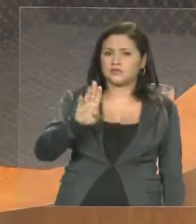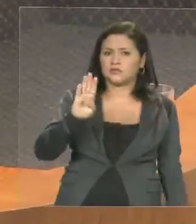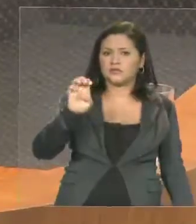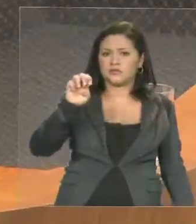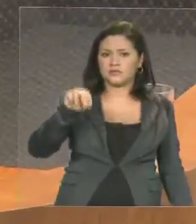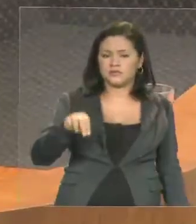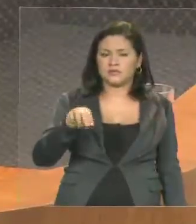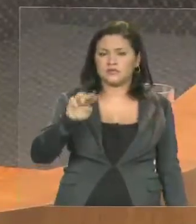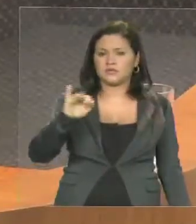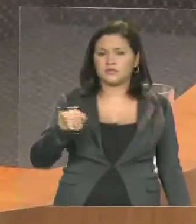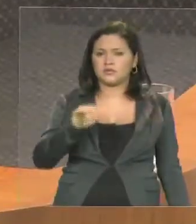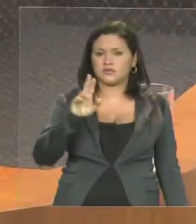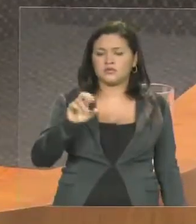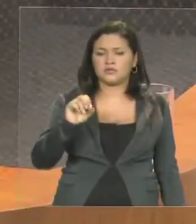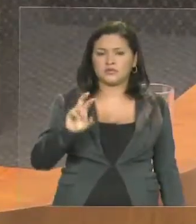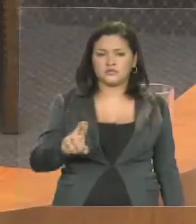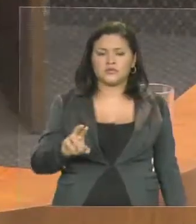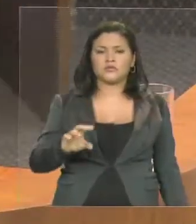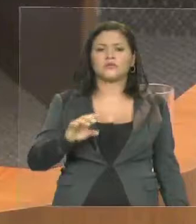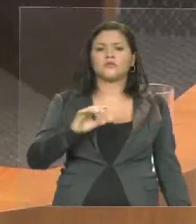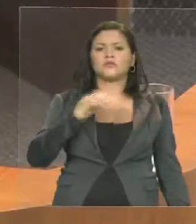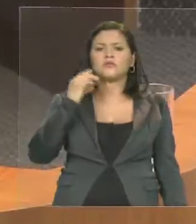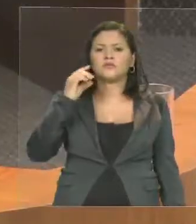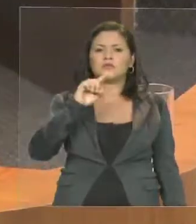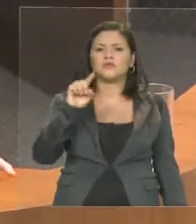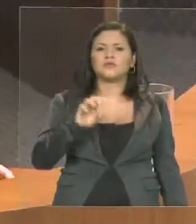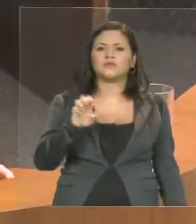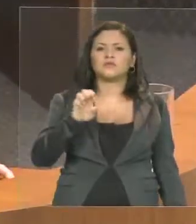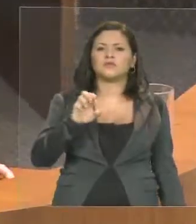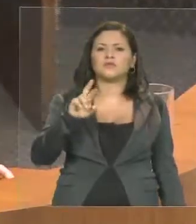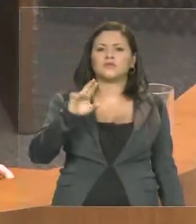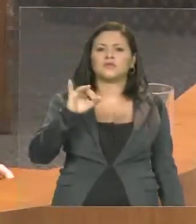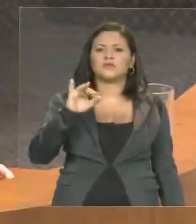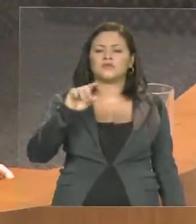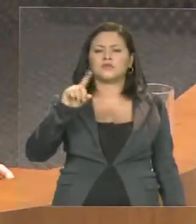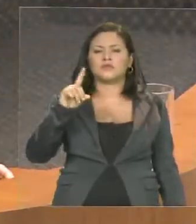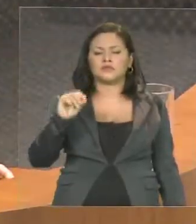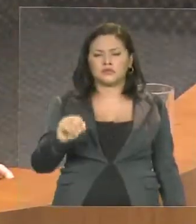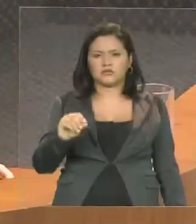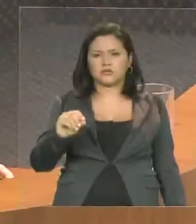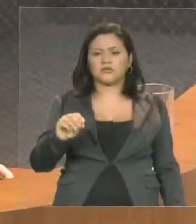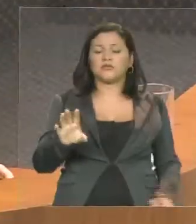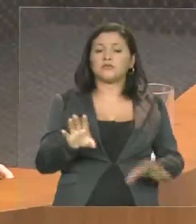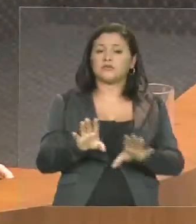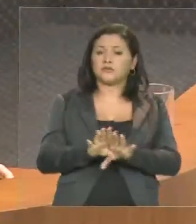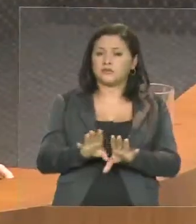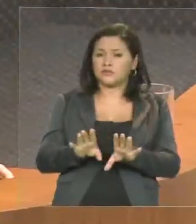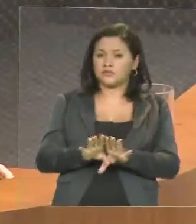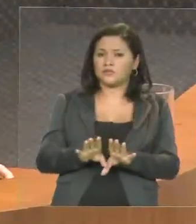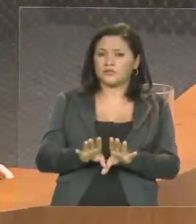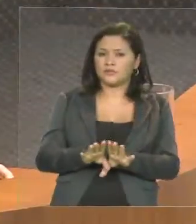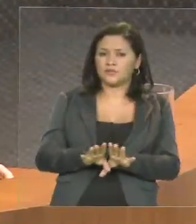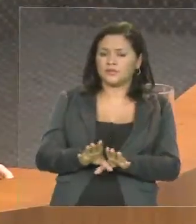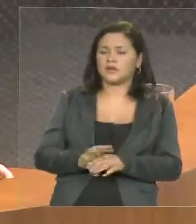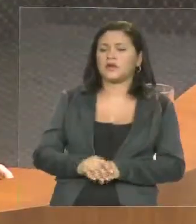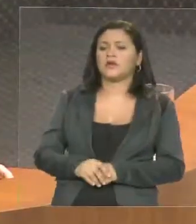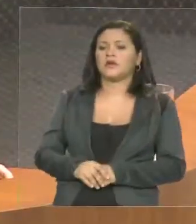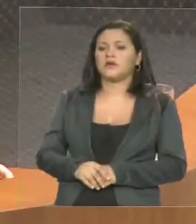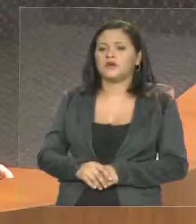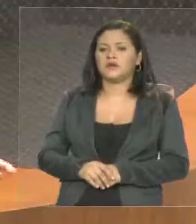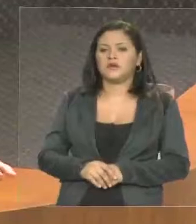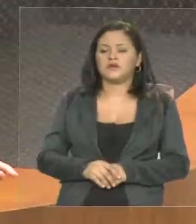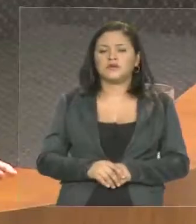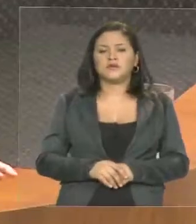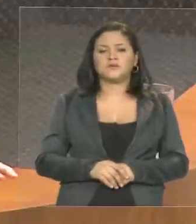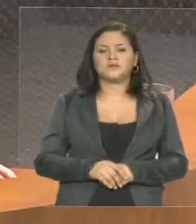deputado Juscelino, deputado Zé Reinaldo, e sempre encampado pelo nosso presidente da FAMEM, o prefeito Tema. Então, essa mobilização é importante, essa unidade da